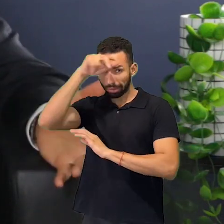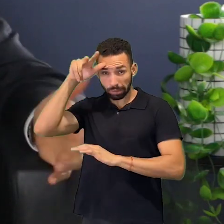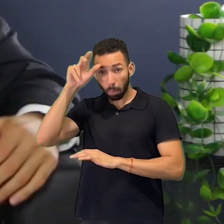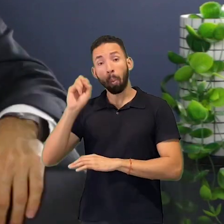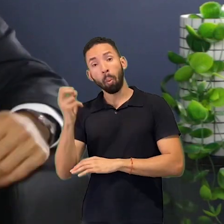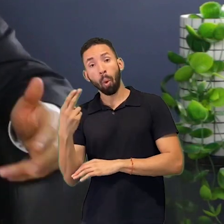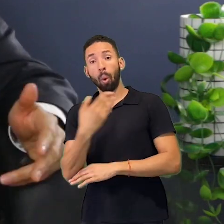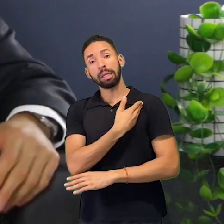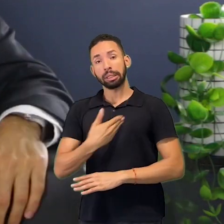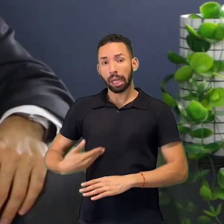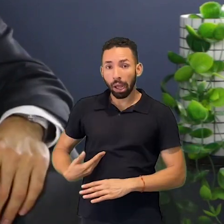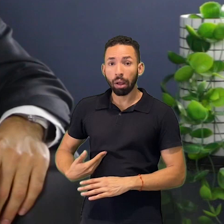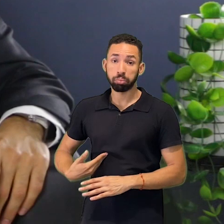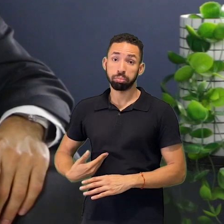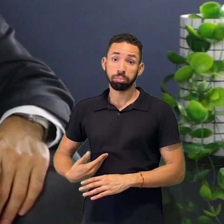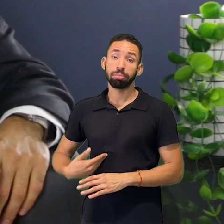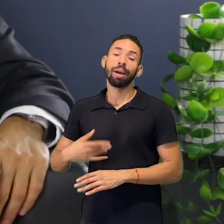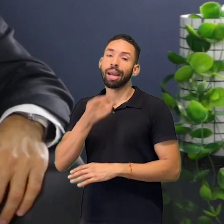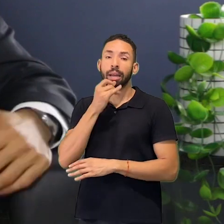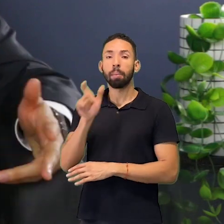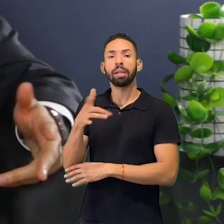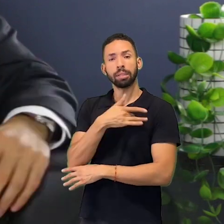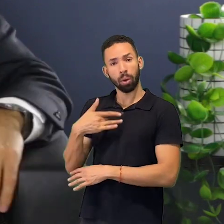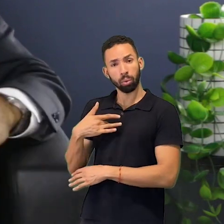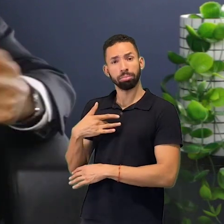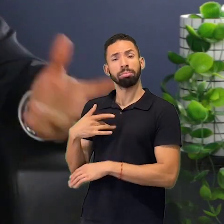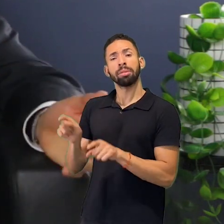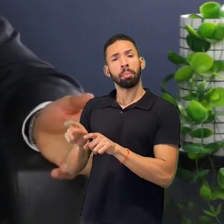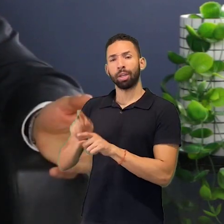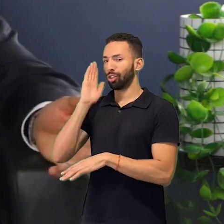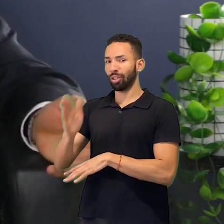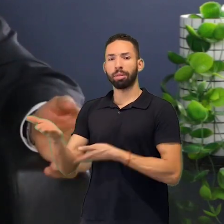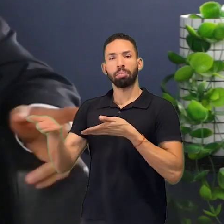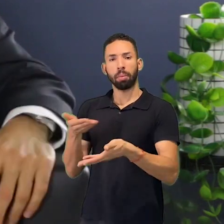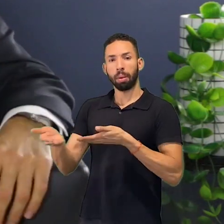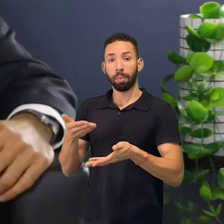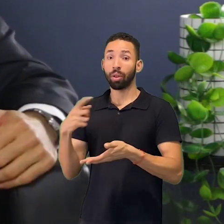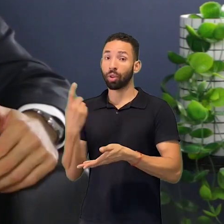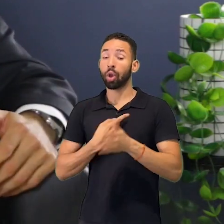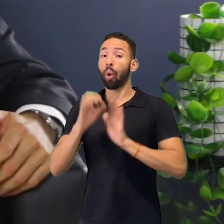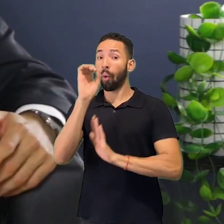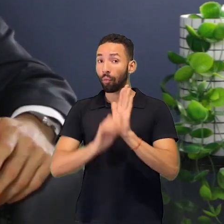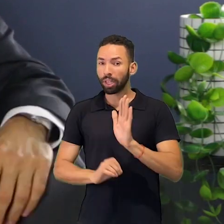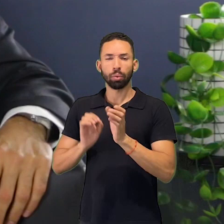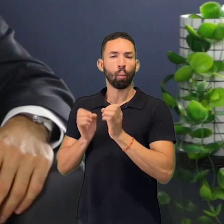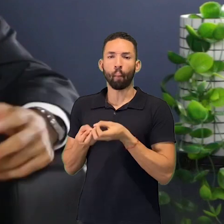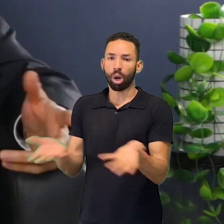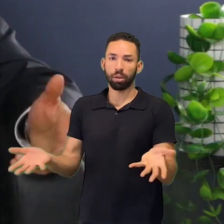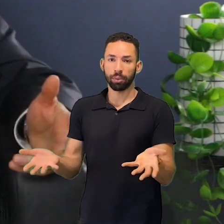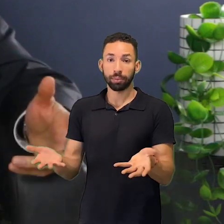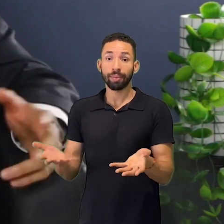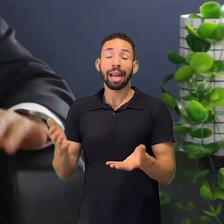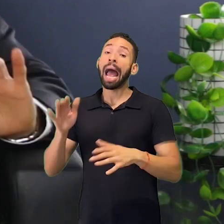município, diretamente com o Estado, no caso dos planos de saúde também diretamente com eles. A gente encaminha ofícios. E